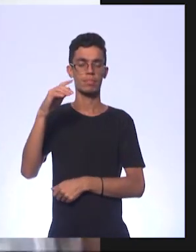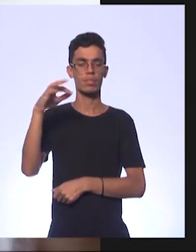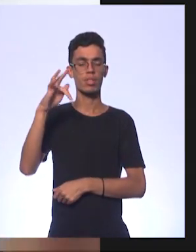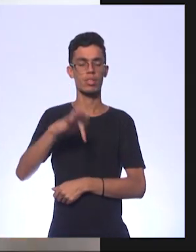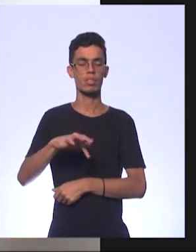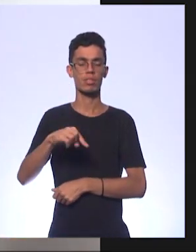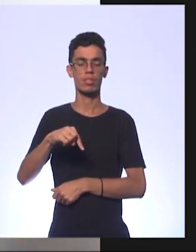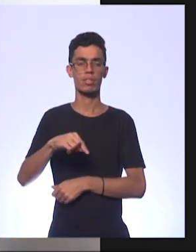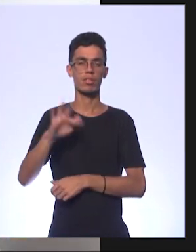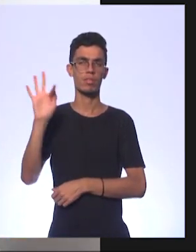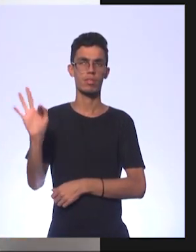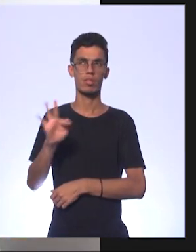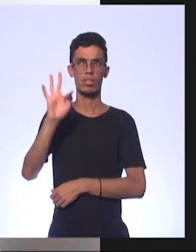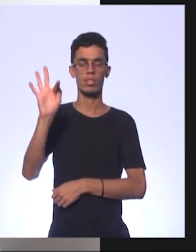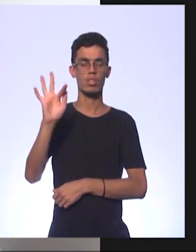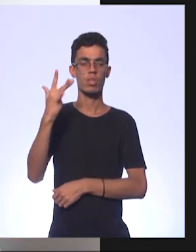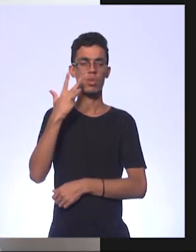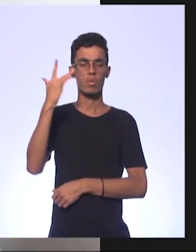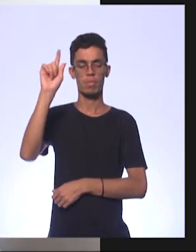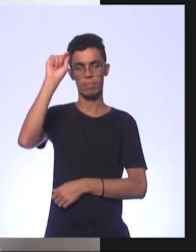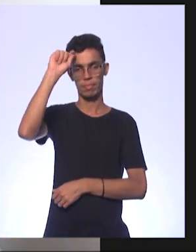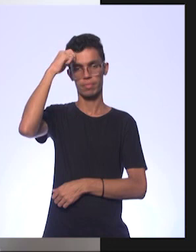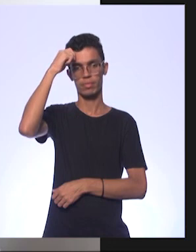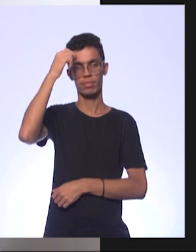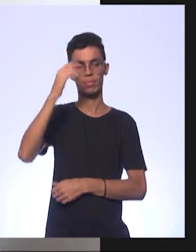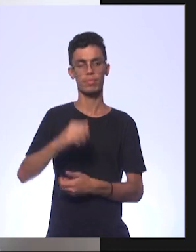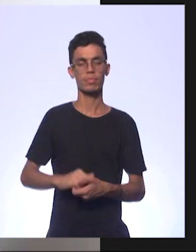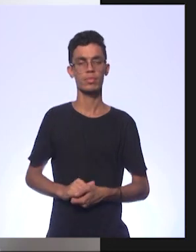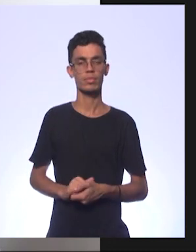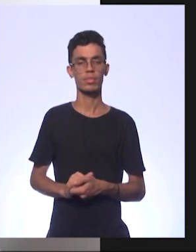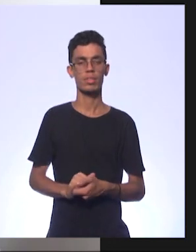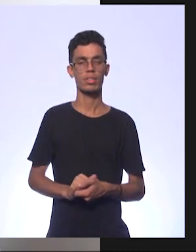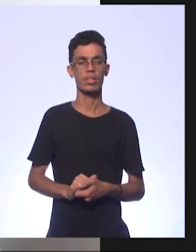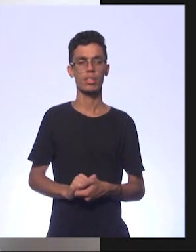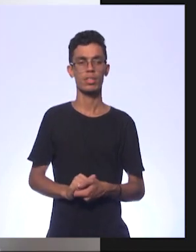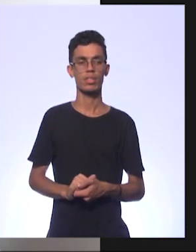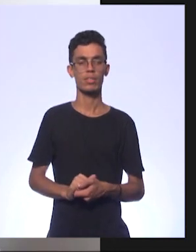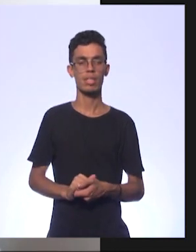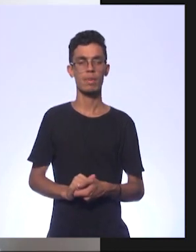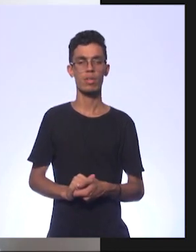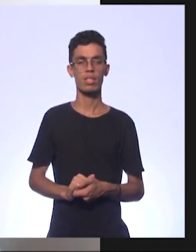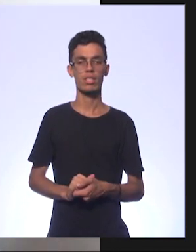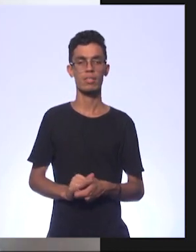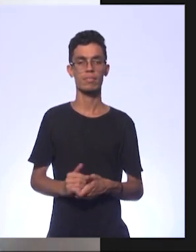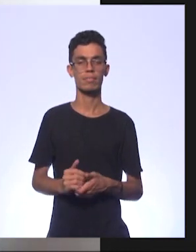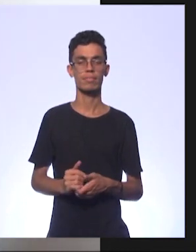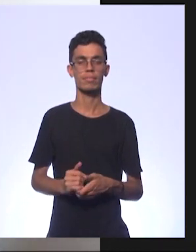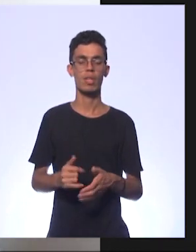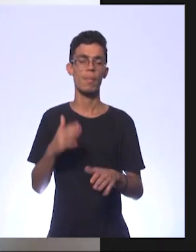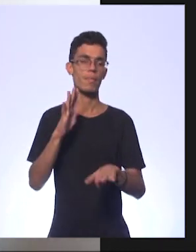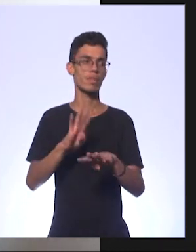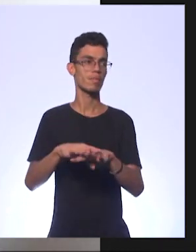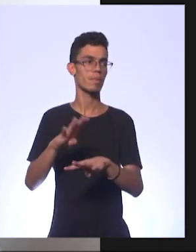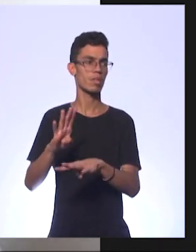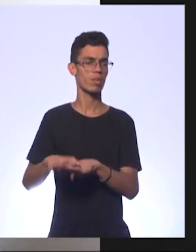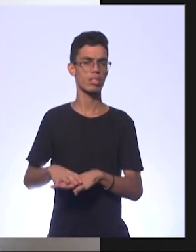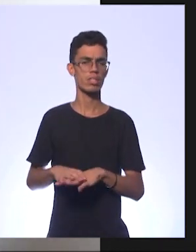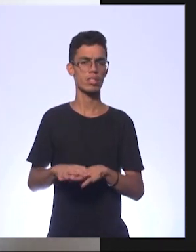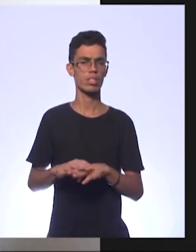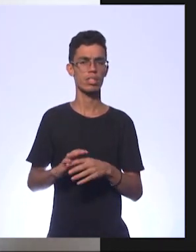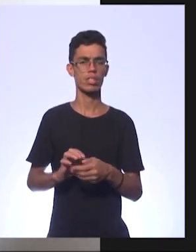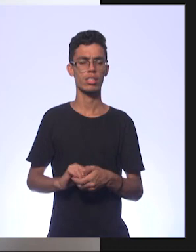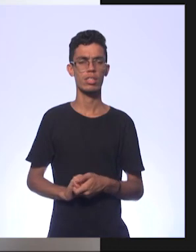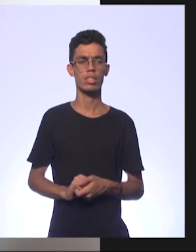Faculdade de Educação de Ouro Preto, que olhou as questões que são usadas no SAEB, em matemática.